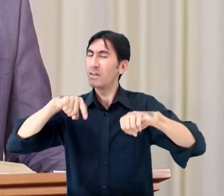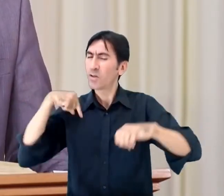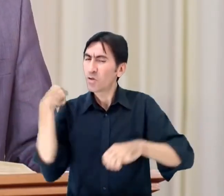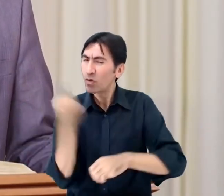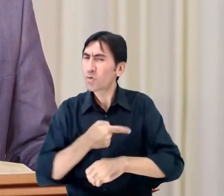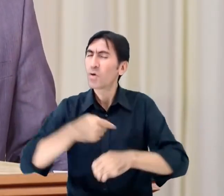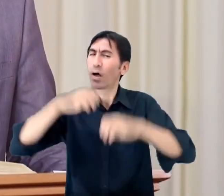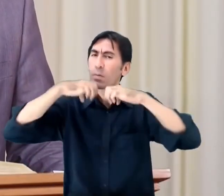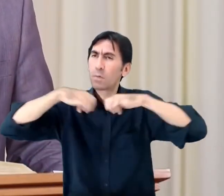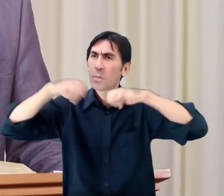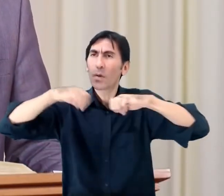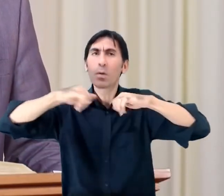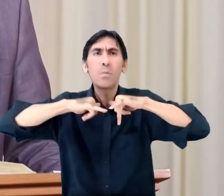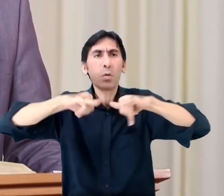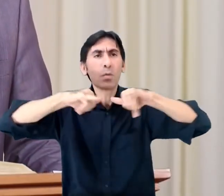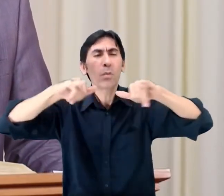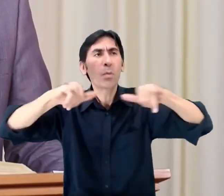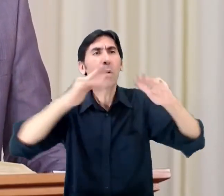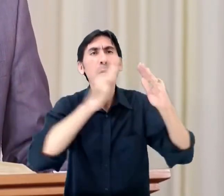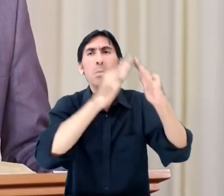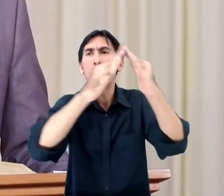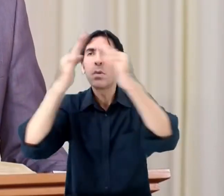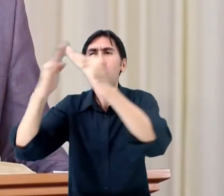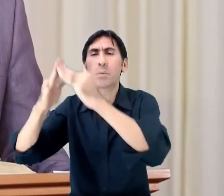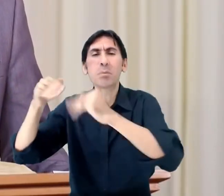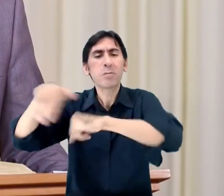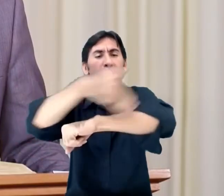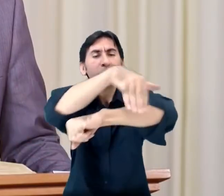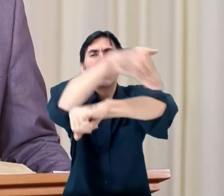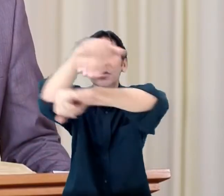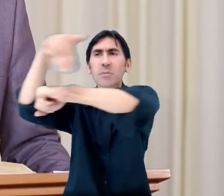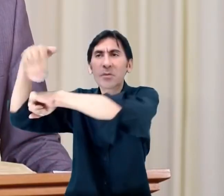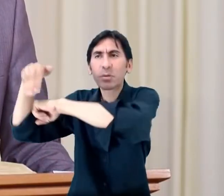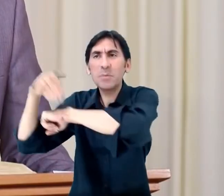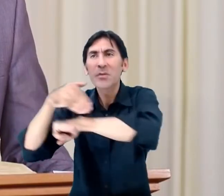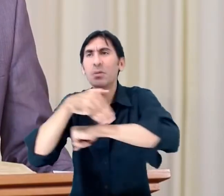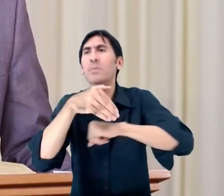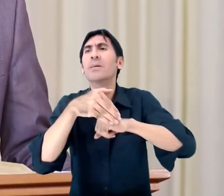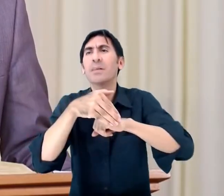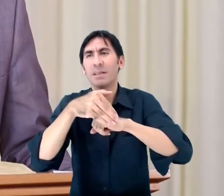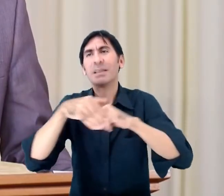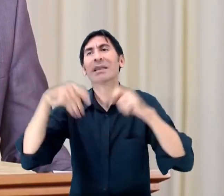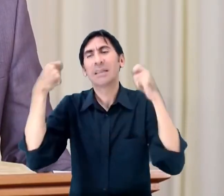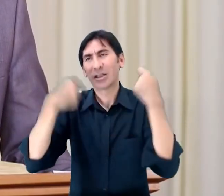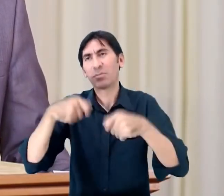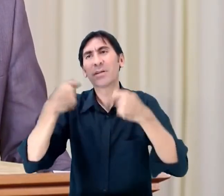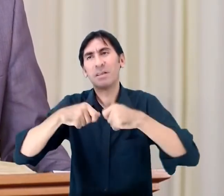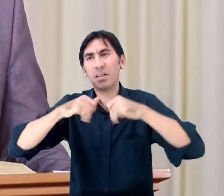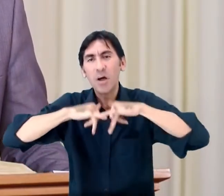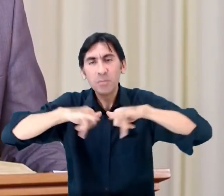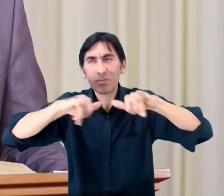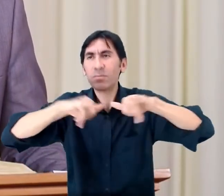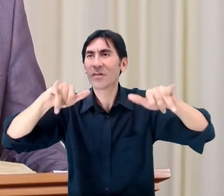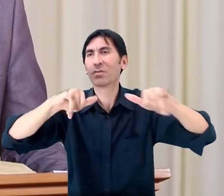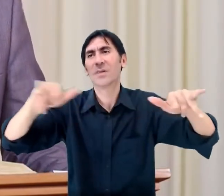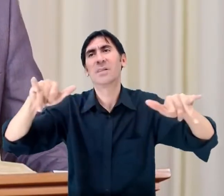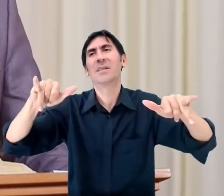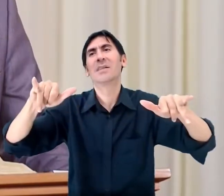todas as casas, por todas as ruas e bairros, nós precisamos estar levando essa